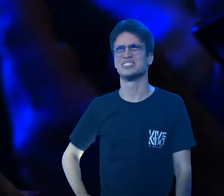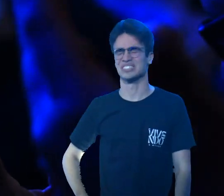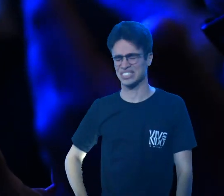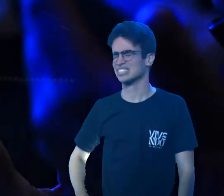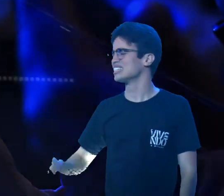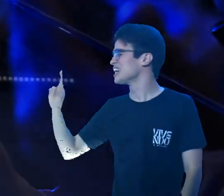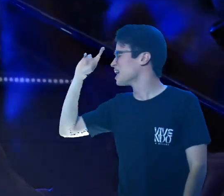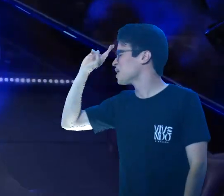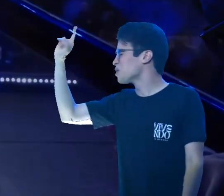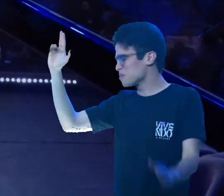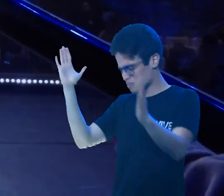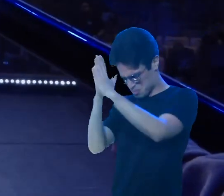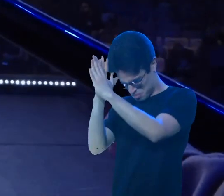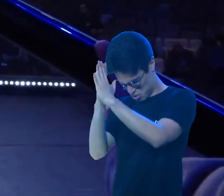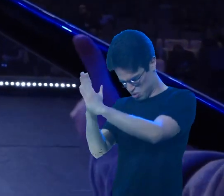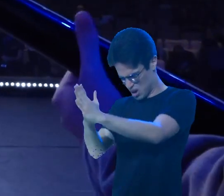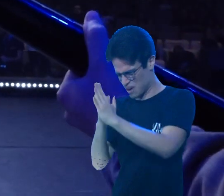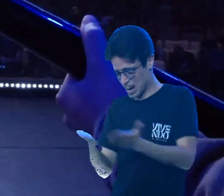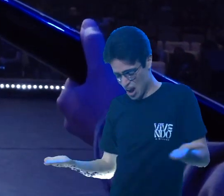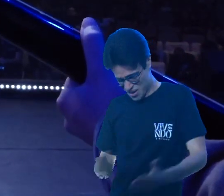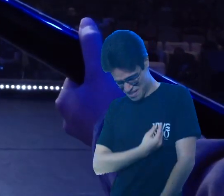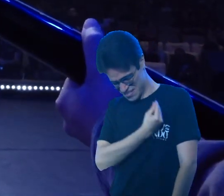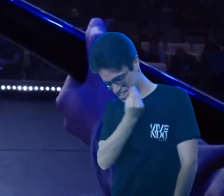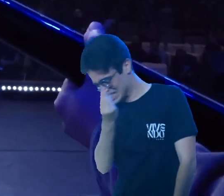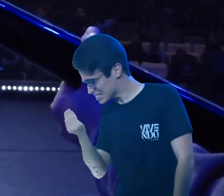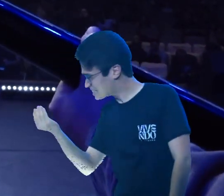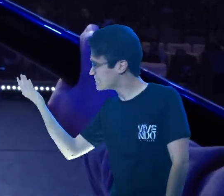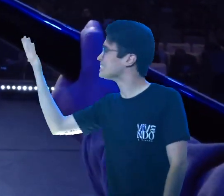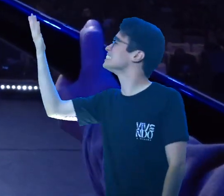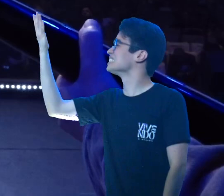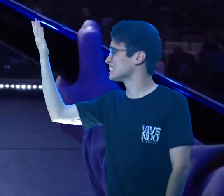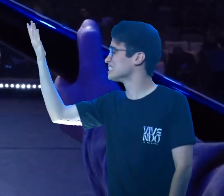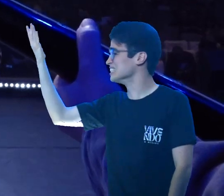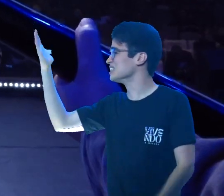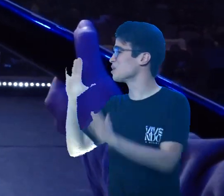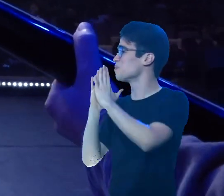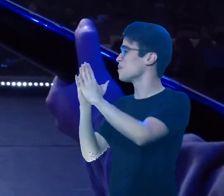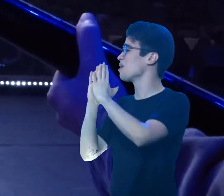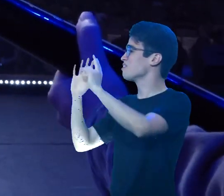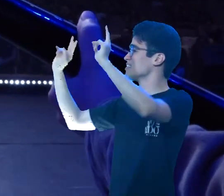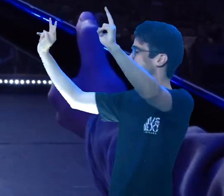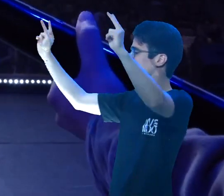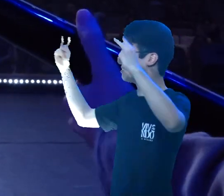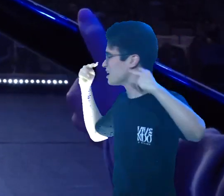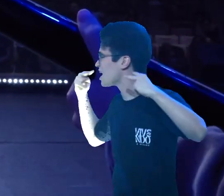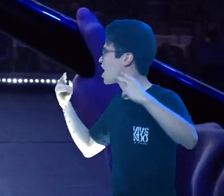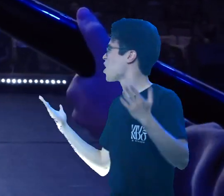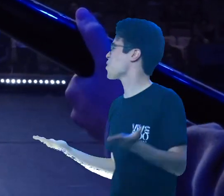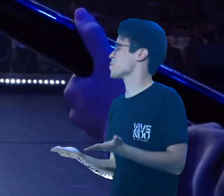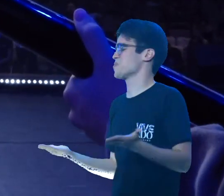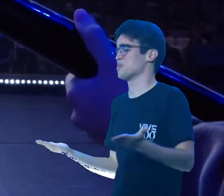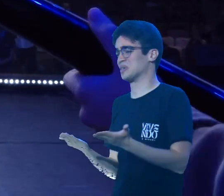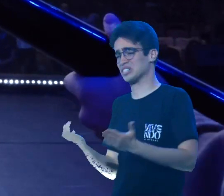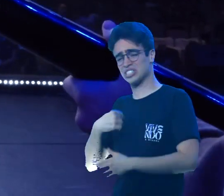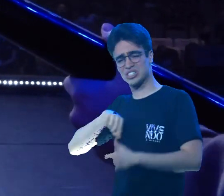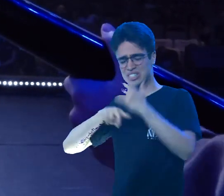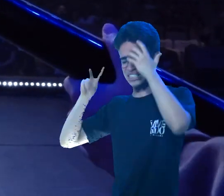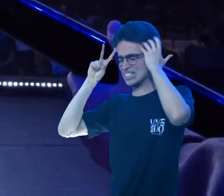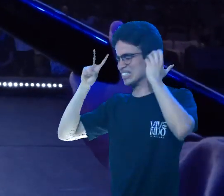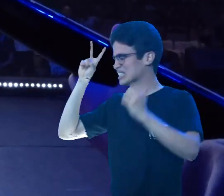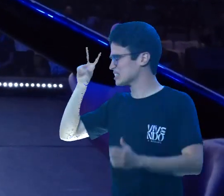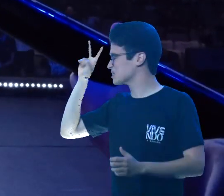Senhor, recebe a nossa vida nessa noite. Recebe o nosso coração. Recebe a nossa